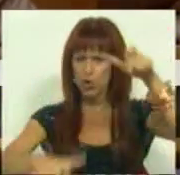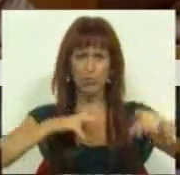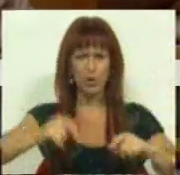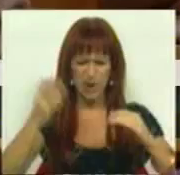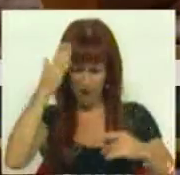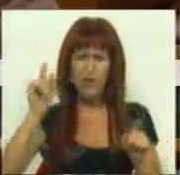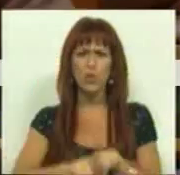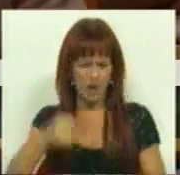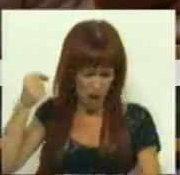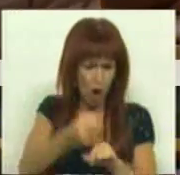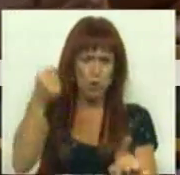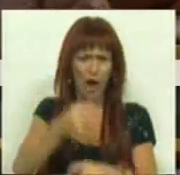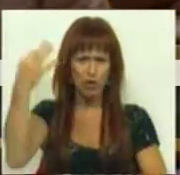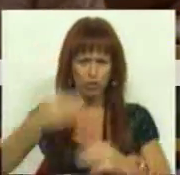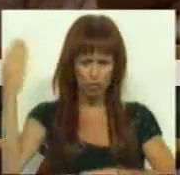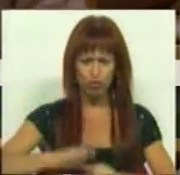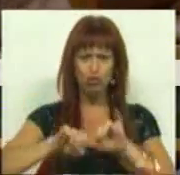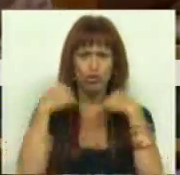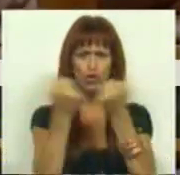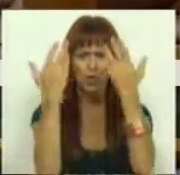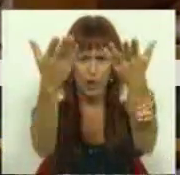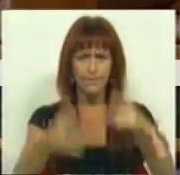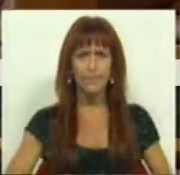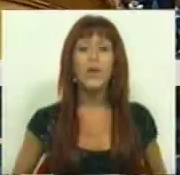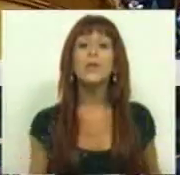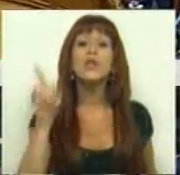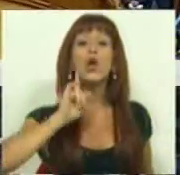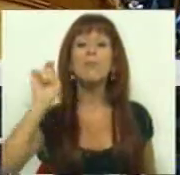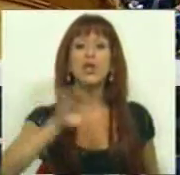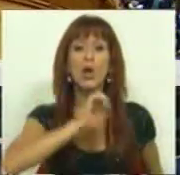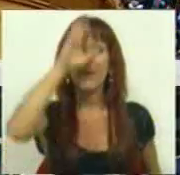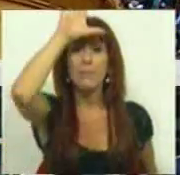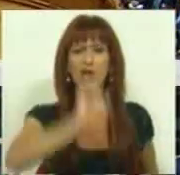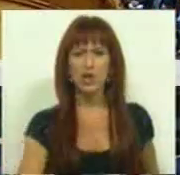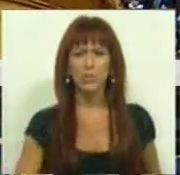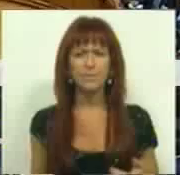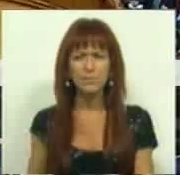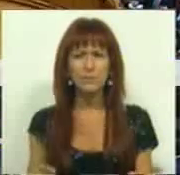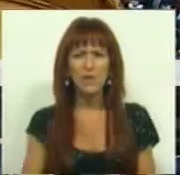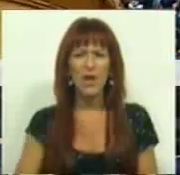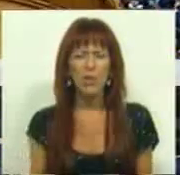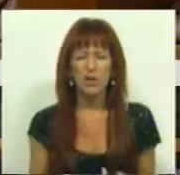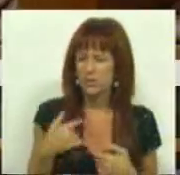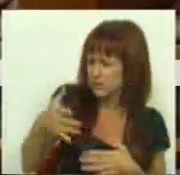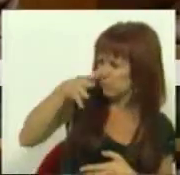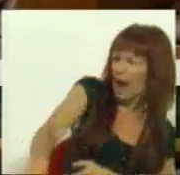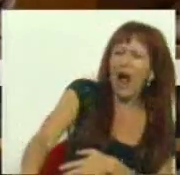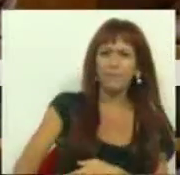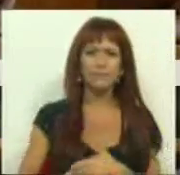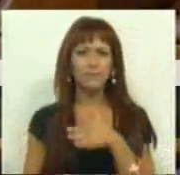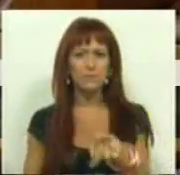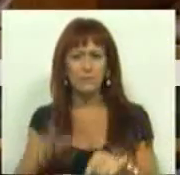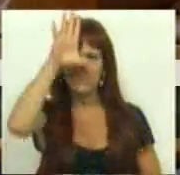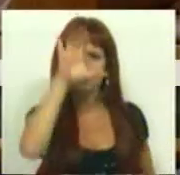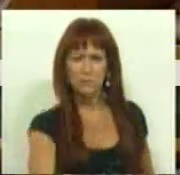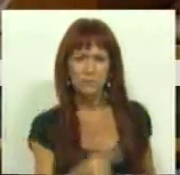e a capacidade de lutar pela justiça social. Senhora Presidente, Senhor Primeiro-Ministro, a animosidade constante